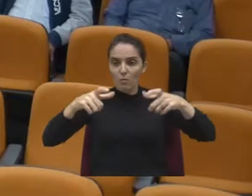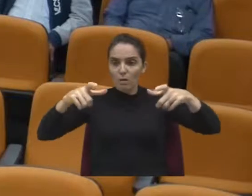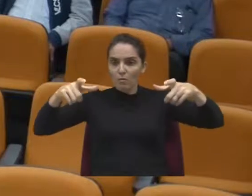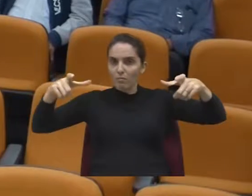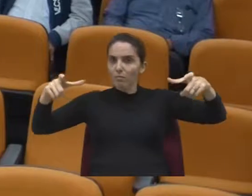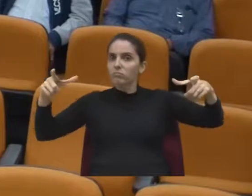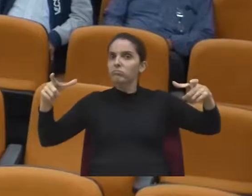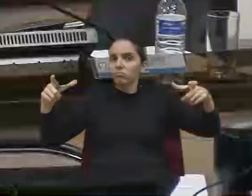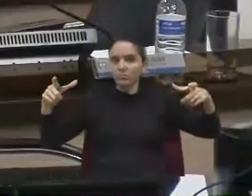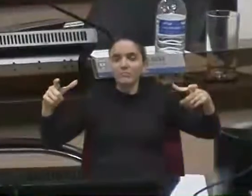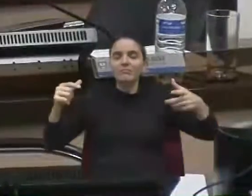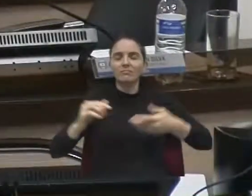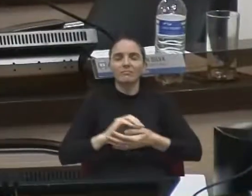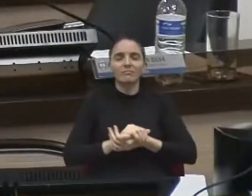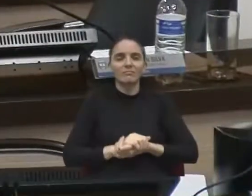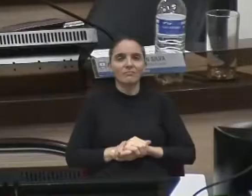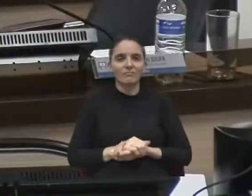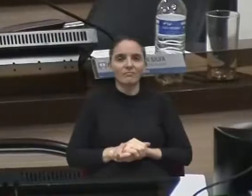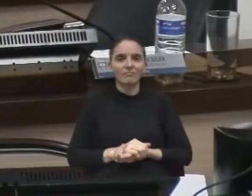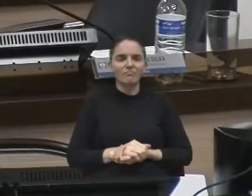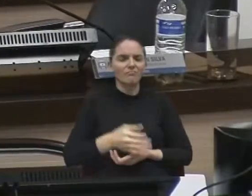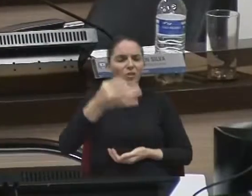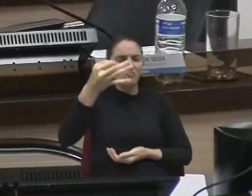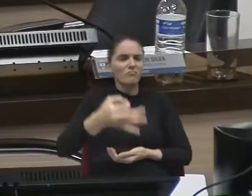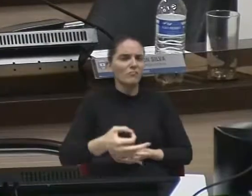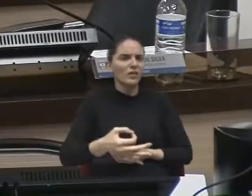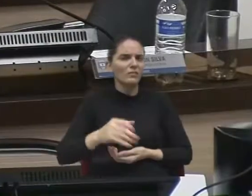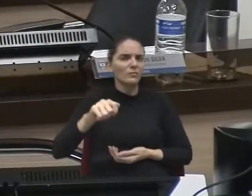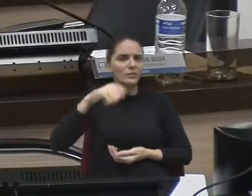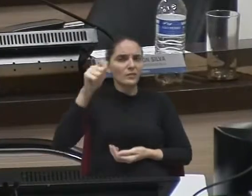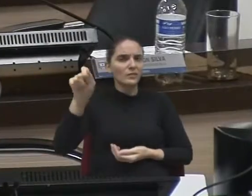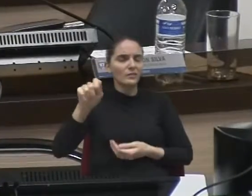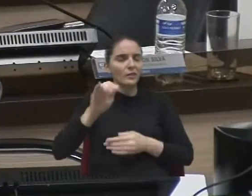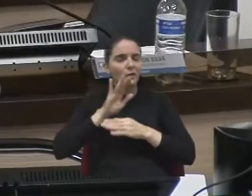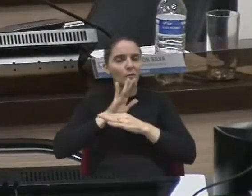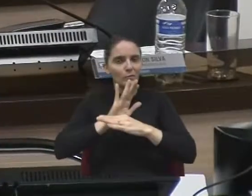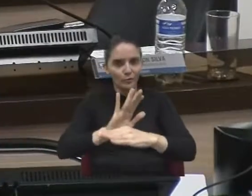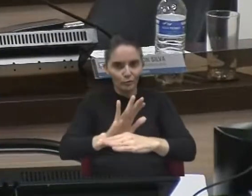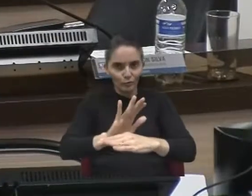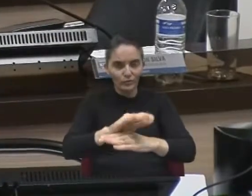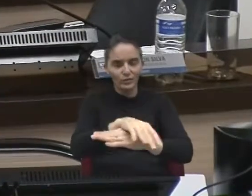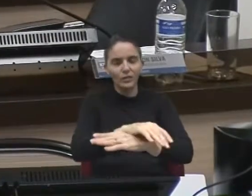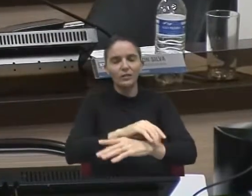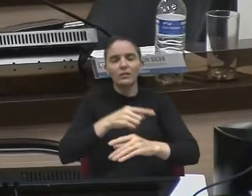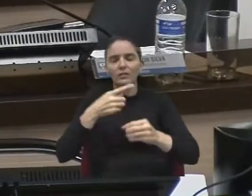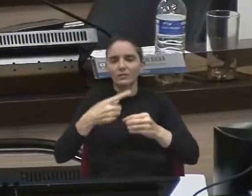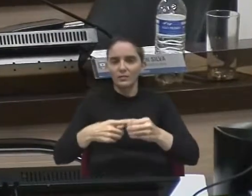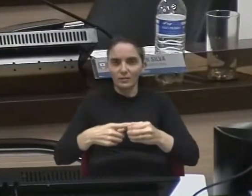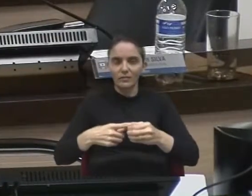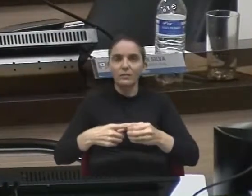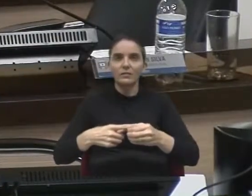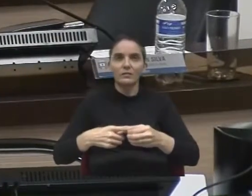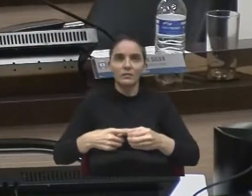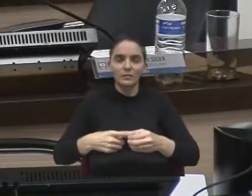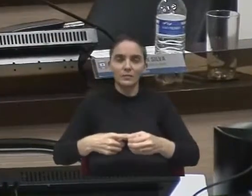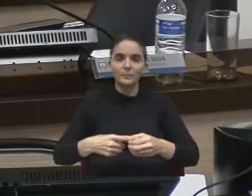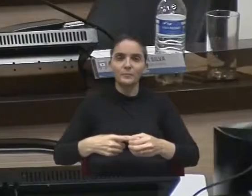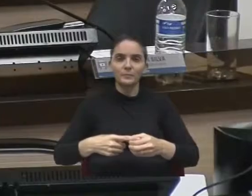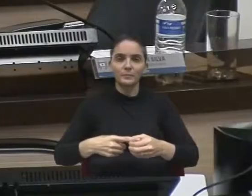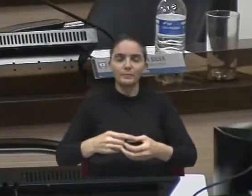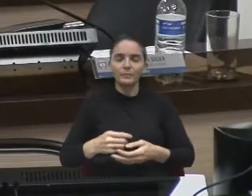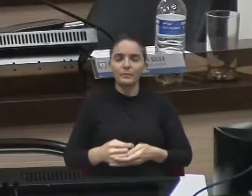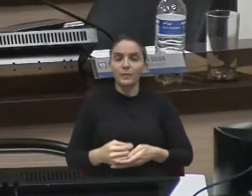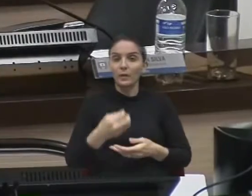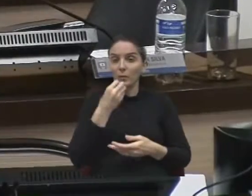cidade. Tenho certeza que a associação vai colaborar com a nossa cidade e vai ser motivo de muito orgulho para